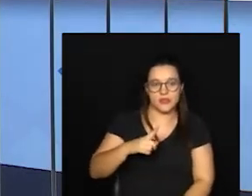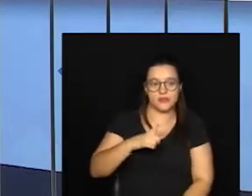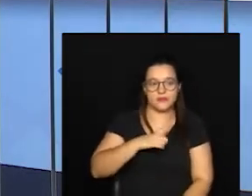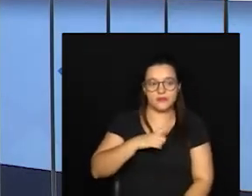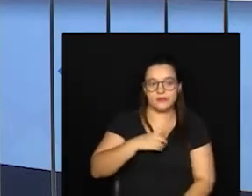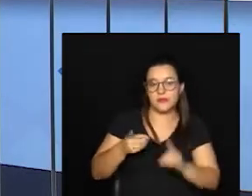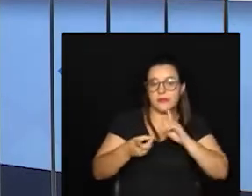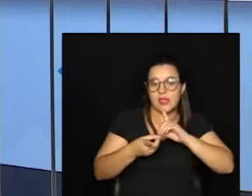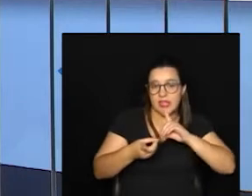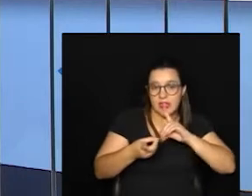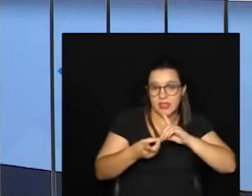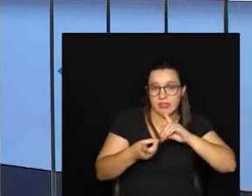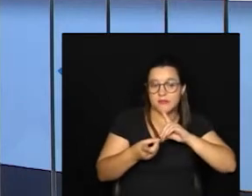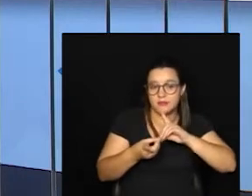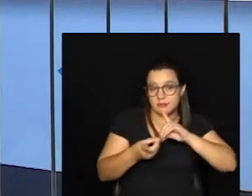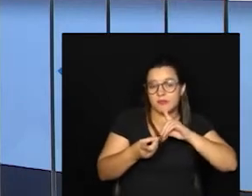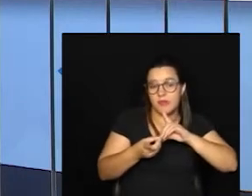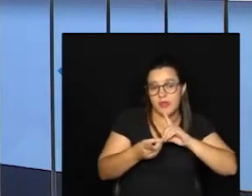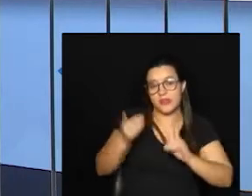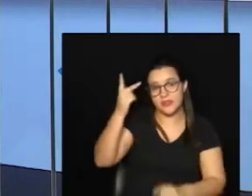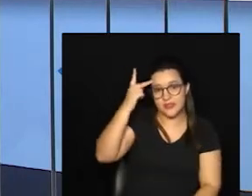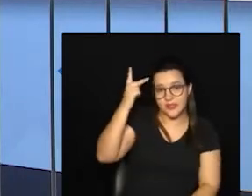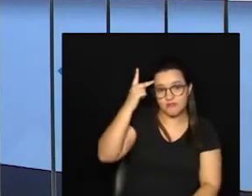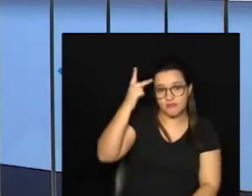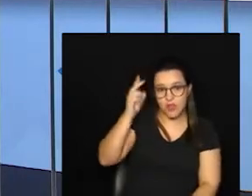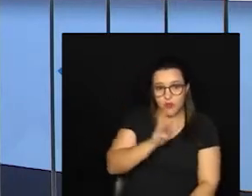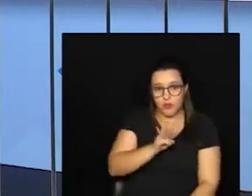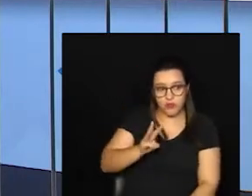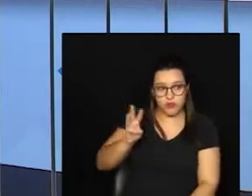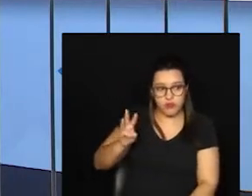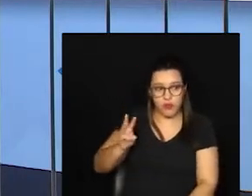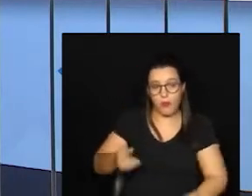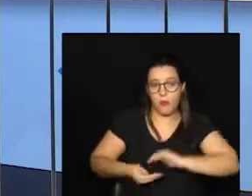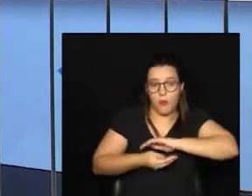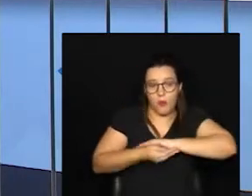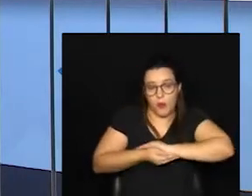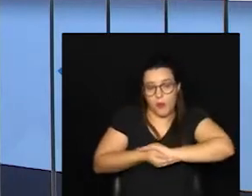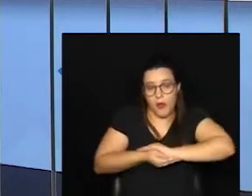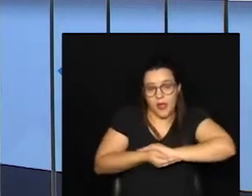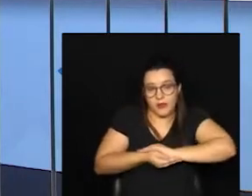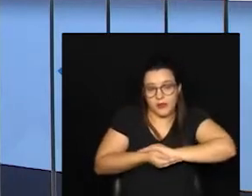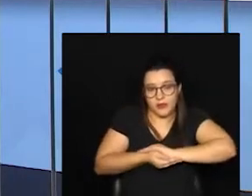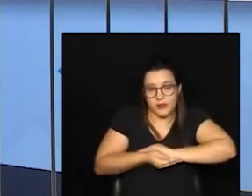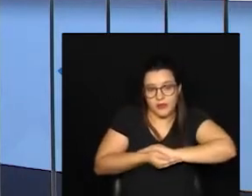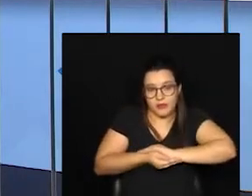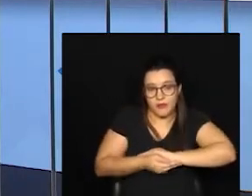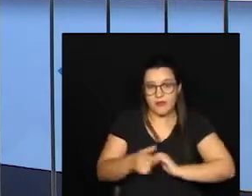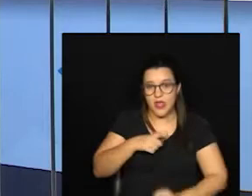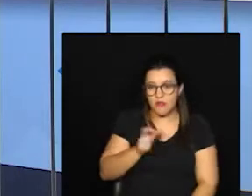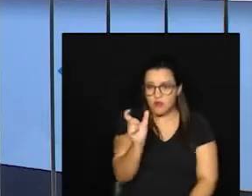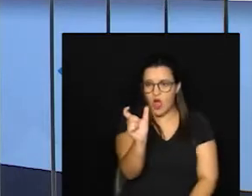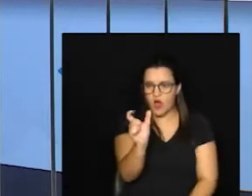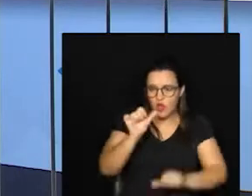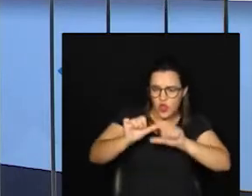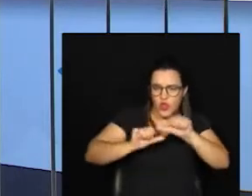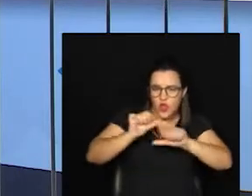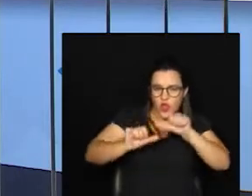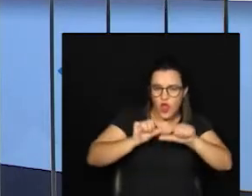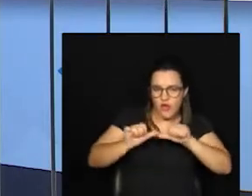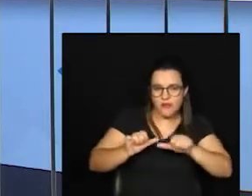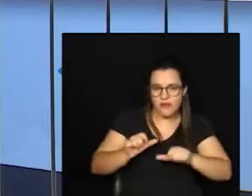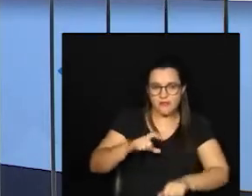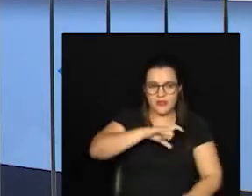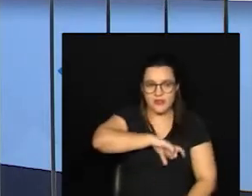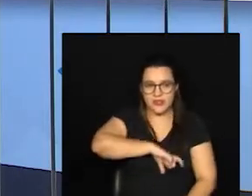São Paulo. É só entrar no site do Poupa Tempo e entrar no serviço de renovação da CNH. Então, não precisa